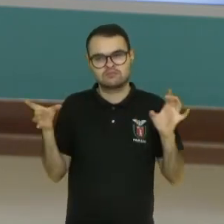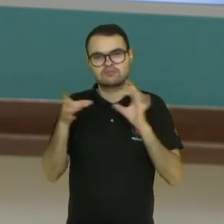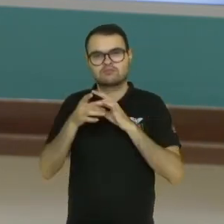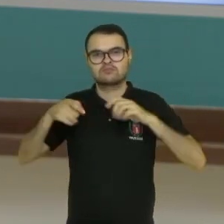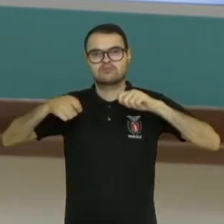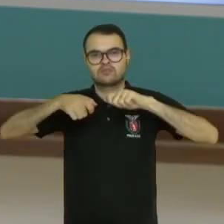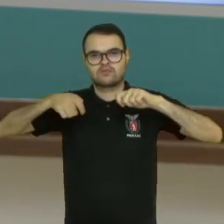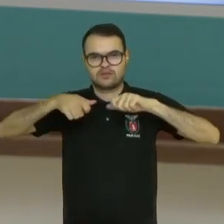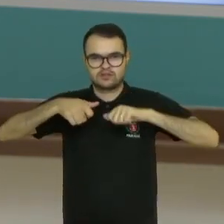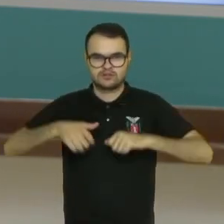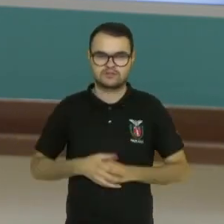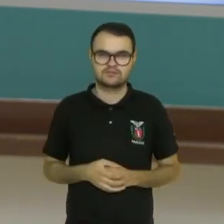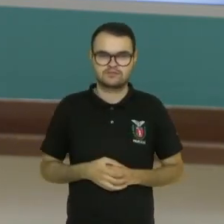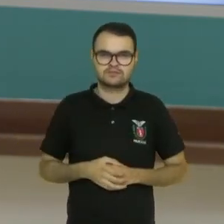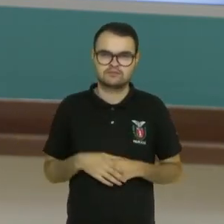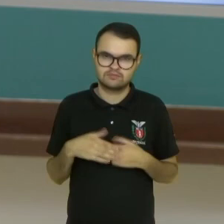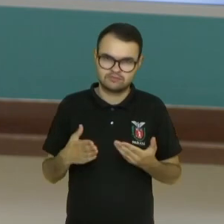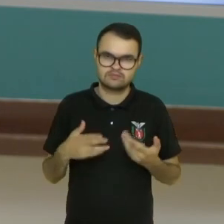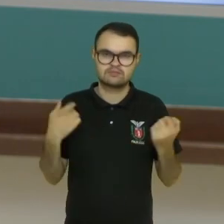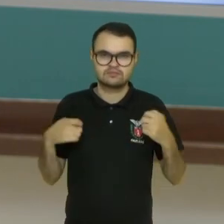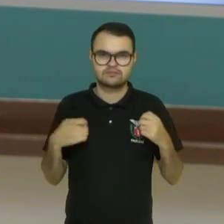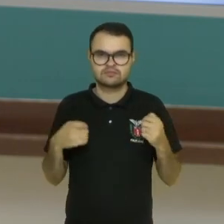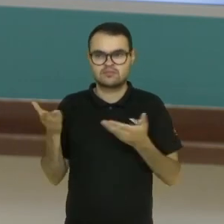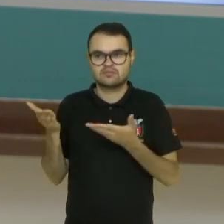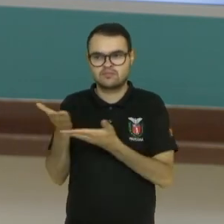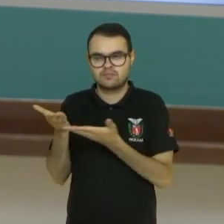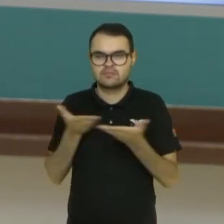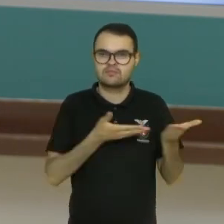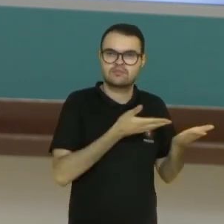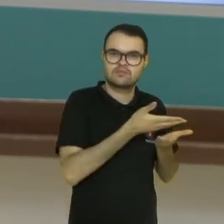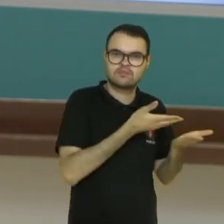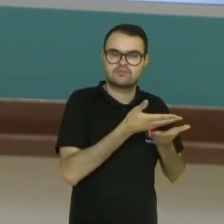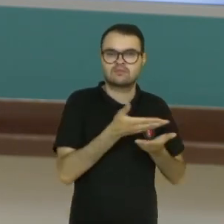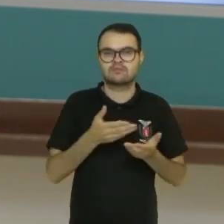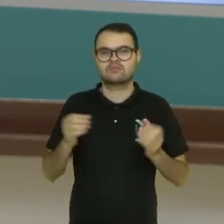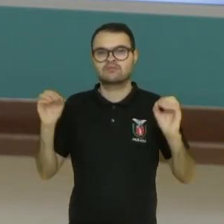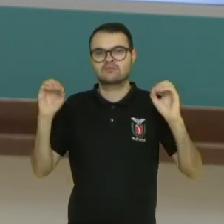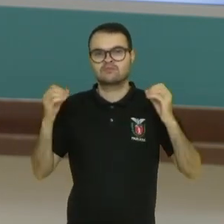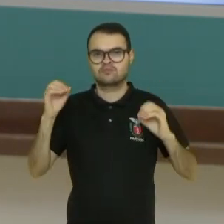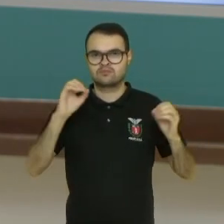do tipo covalente, ou seja, compartilhar os elétrons.